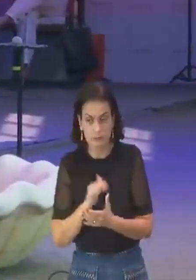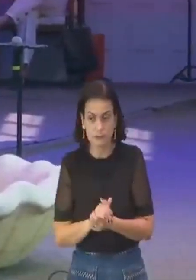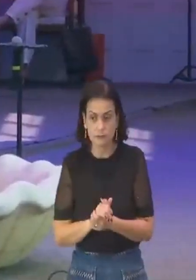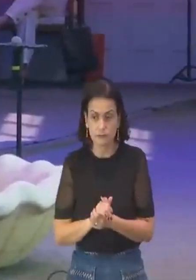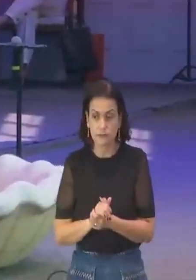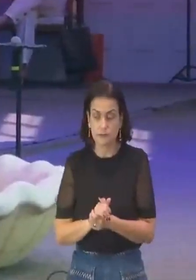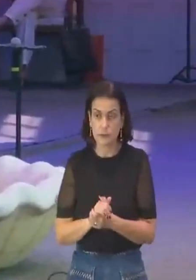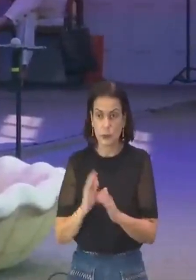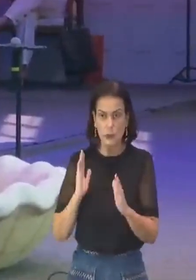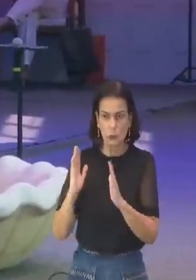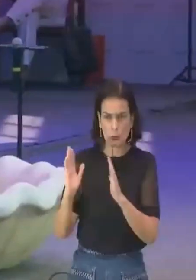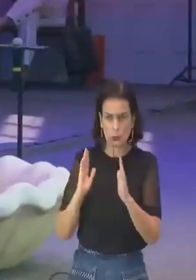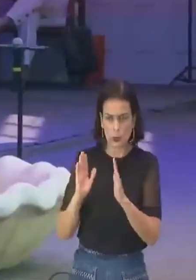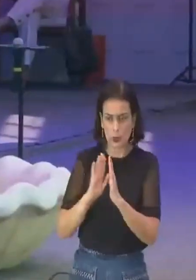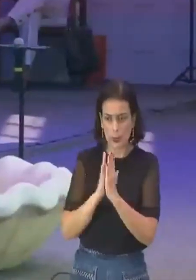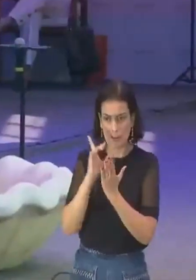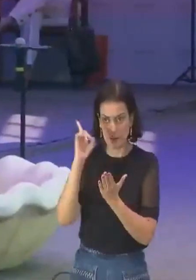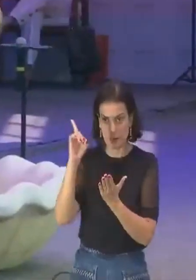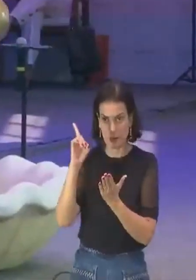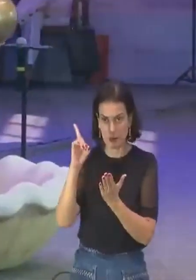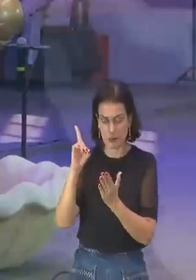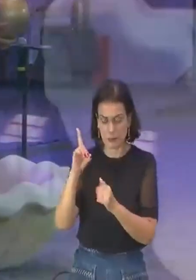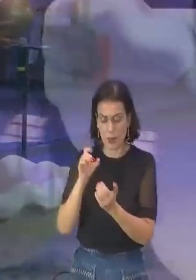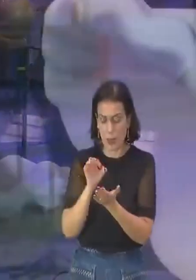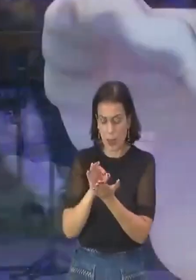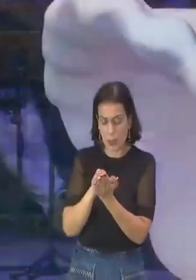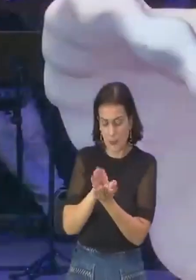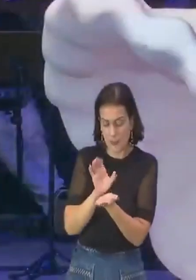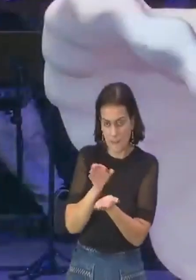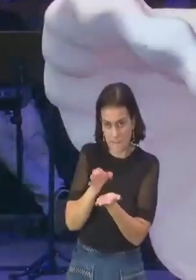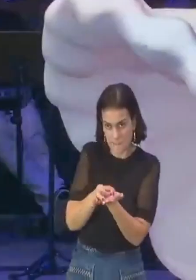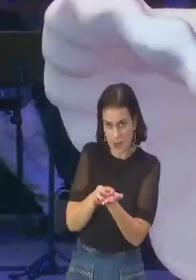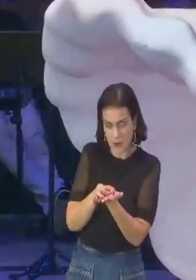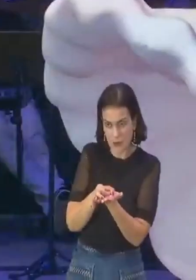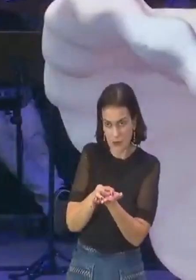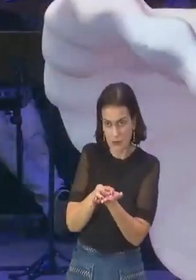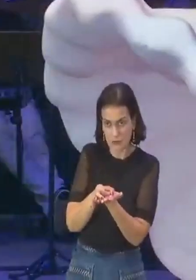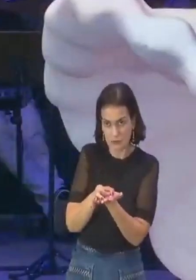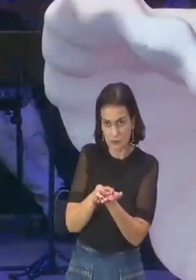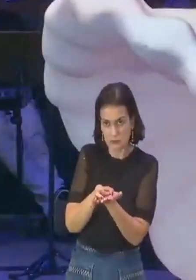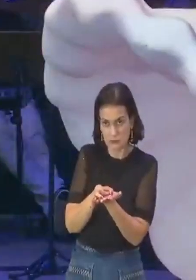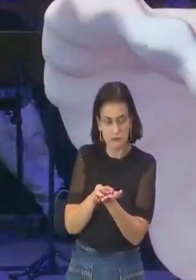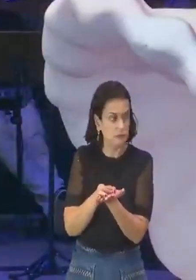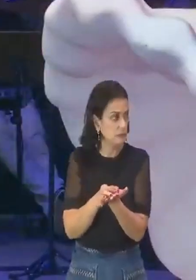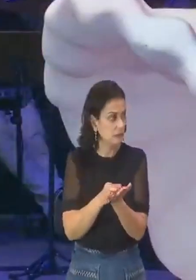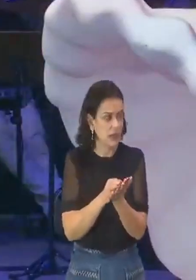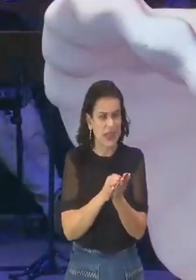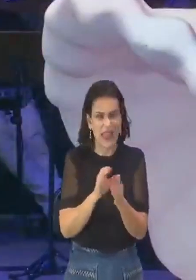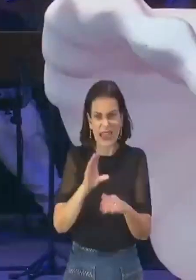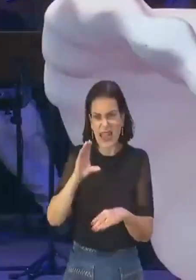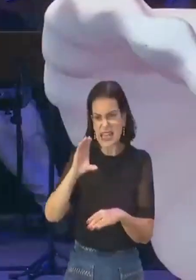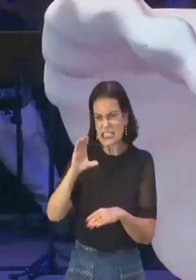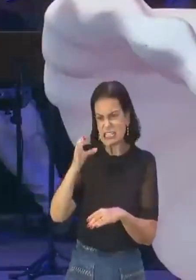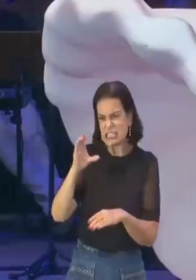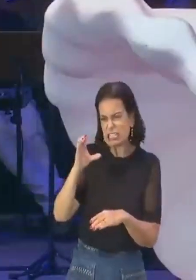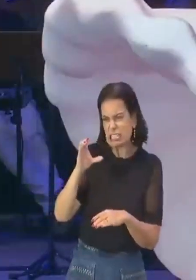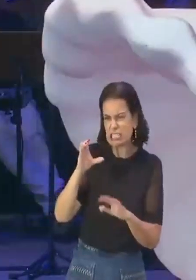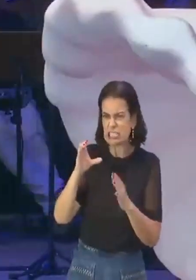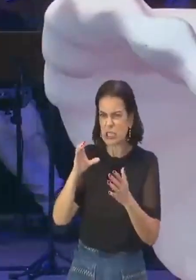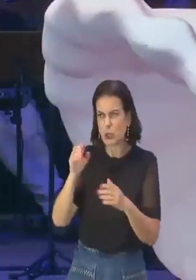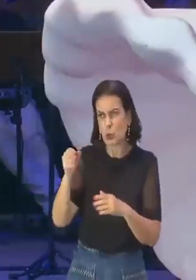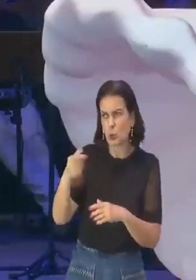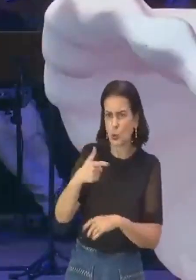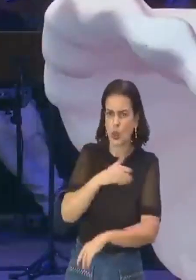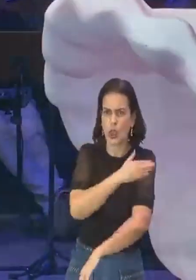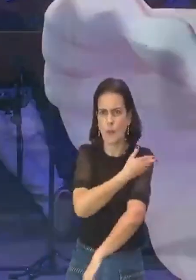tempo bíblico, as pérolas nativas eram mais acinzentadas do que